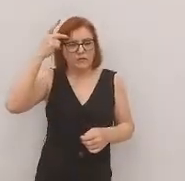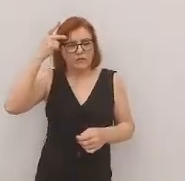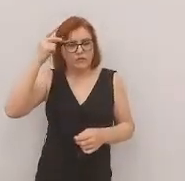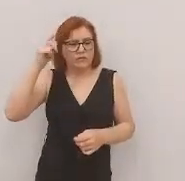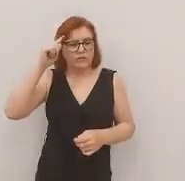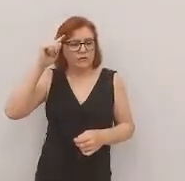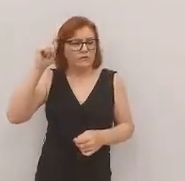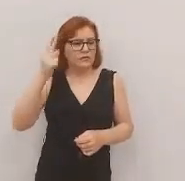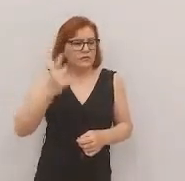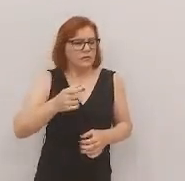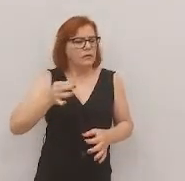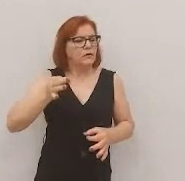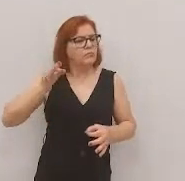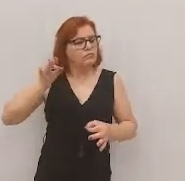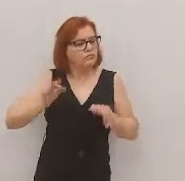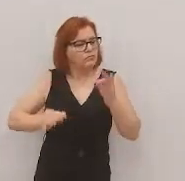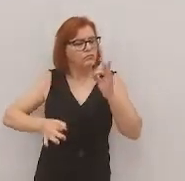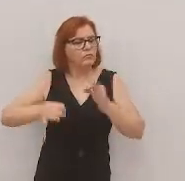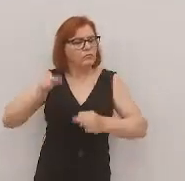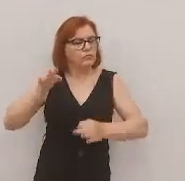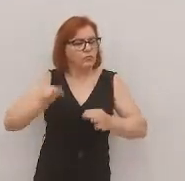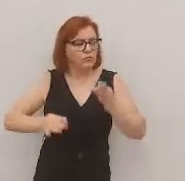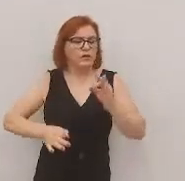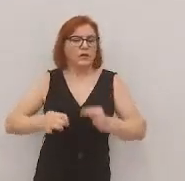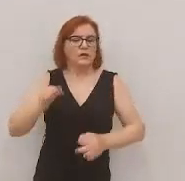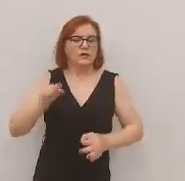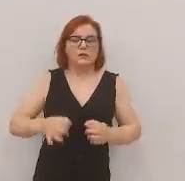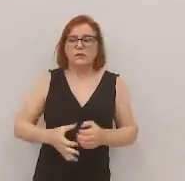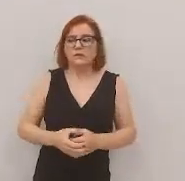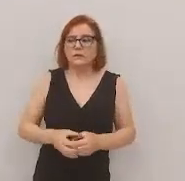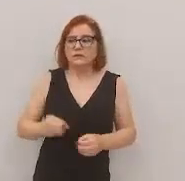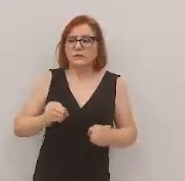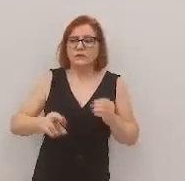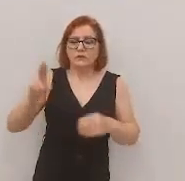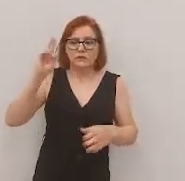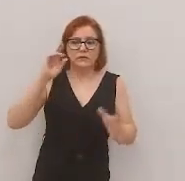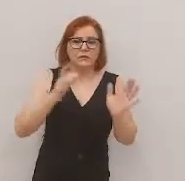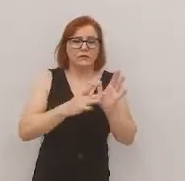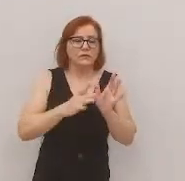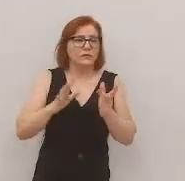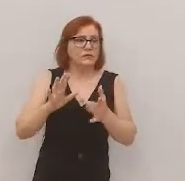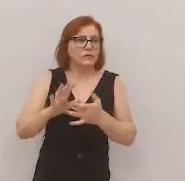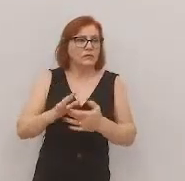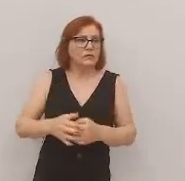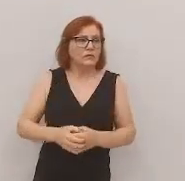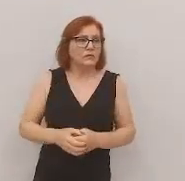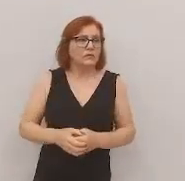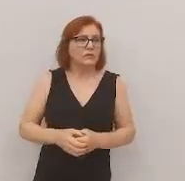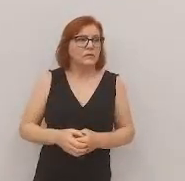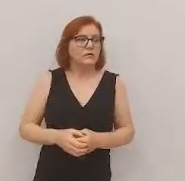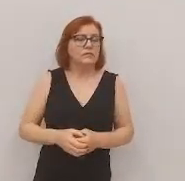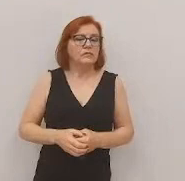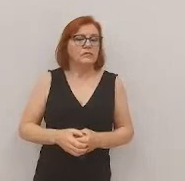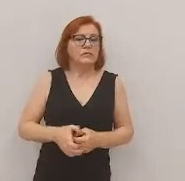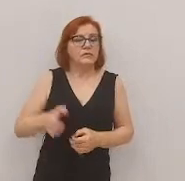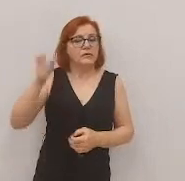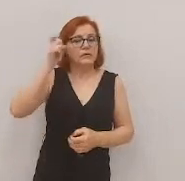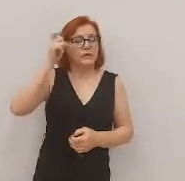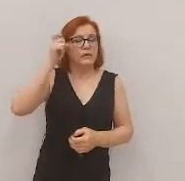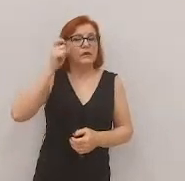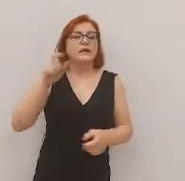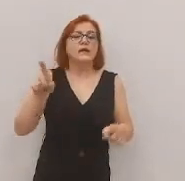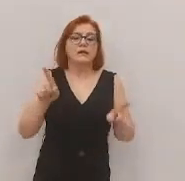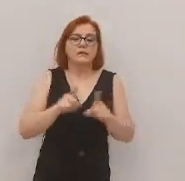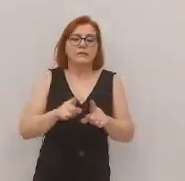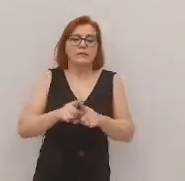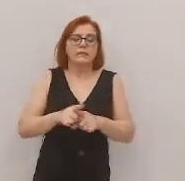aonde? No lago de fogo. Ó Senhor Jesus. E Satanás também? Também,